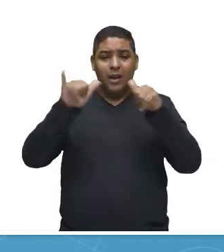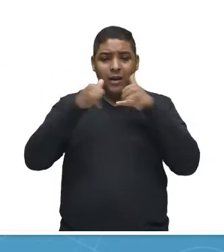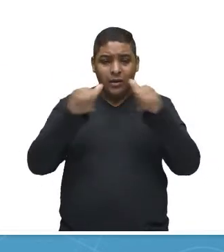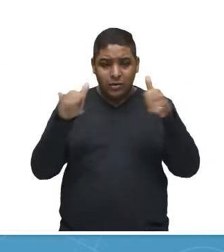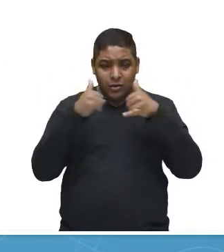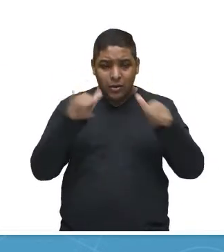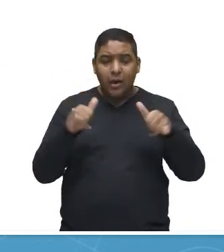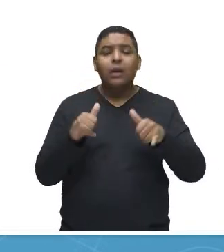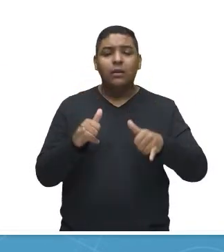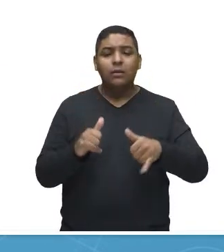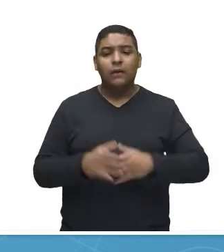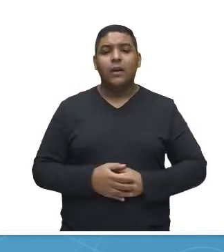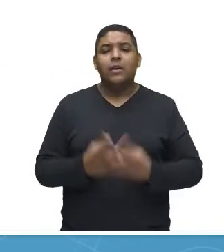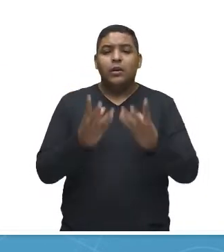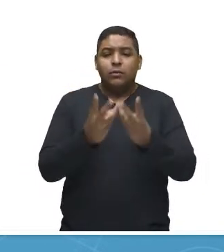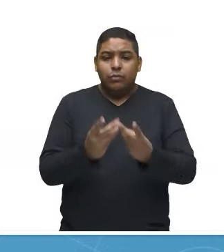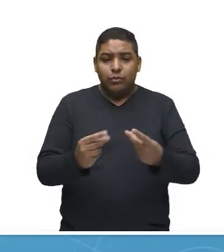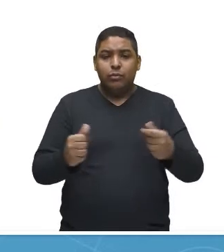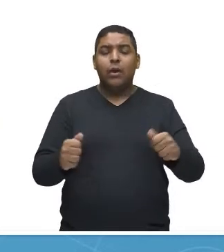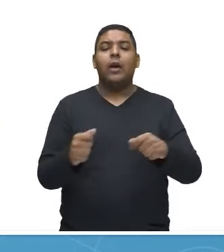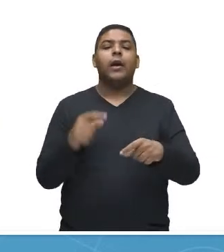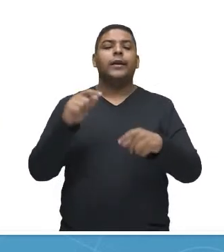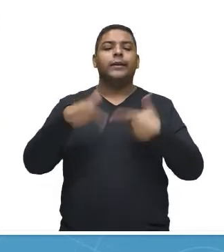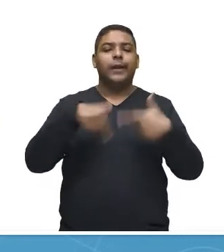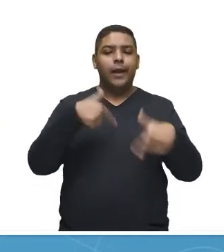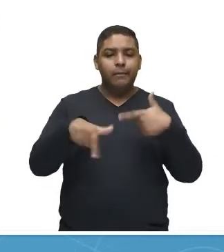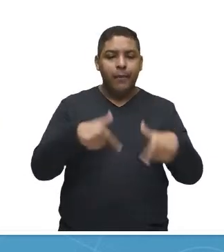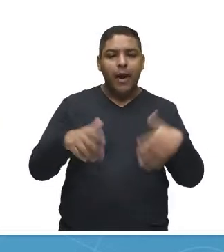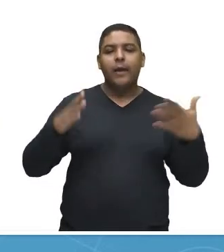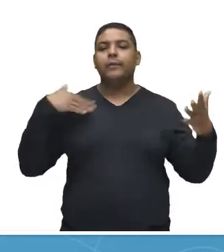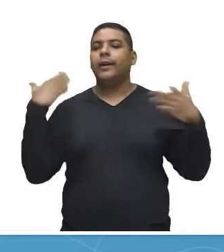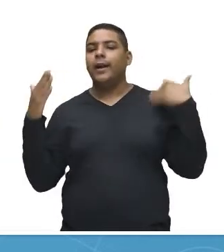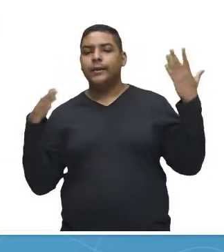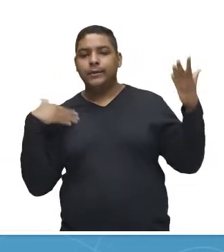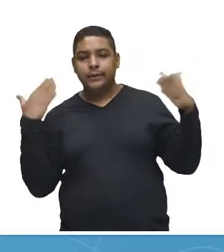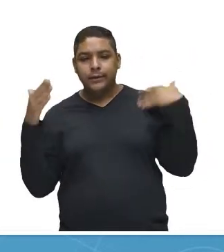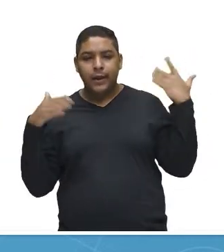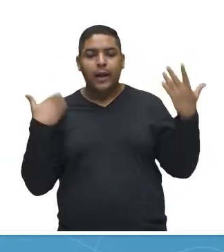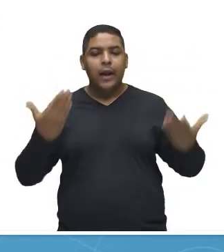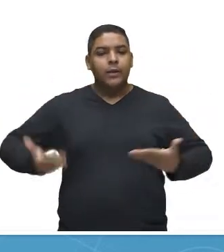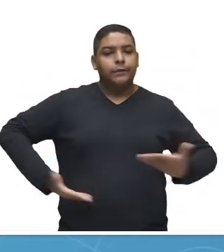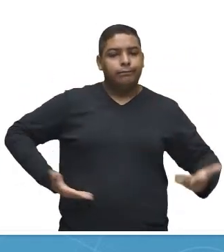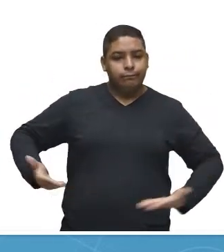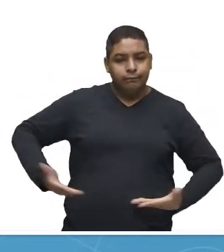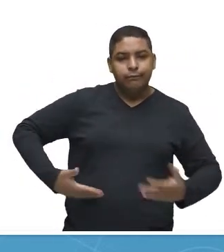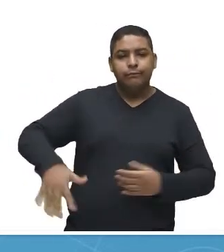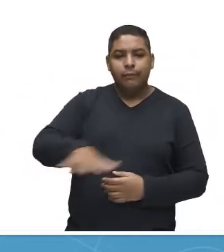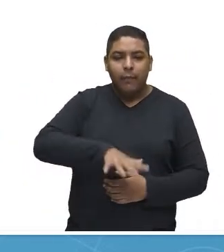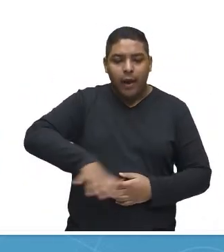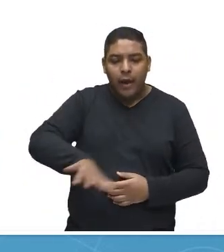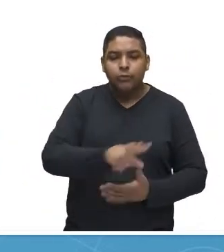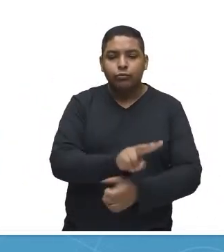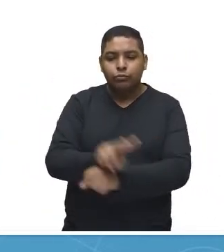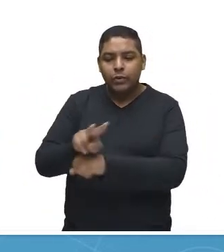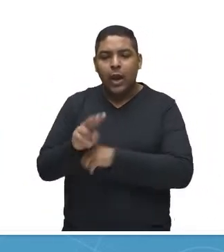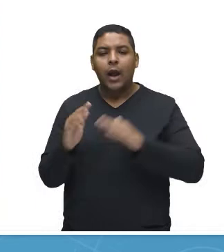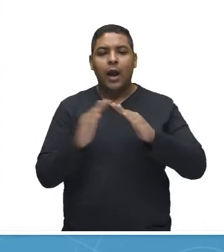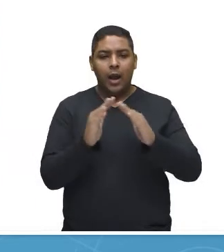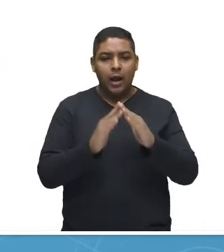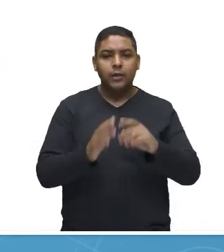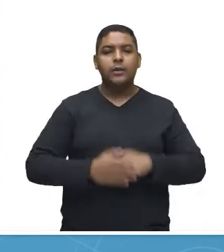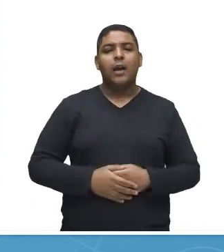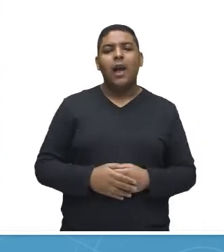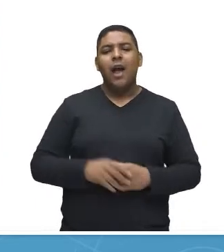do trabalho, do lazer, das atividades domésticas, da locomoção, é inferior a 500 calorias por